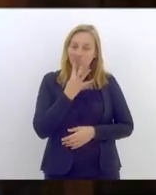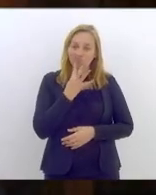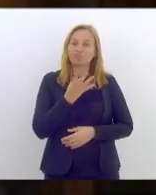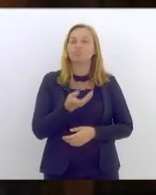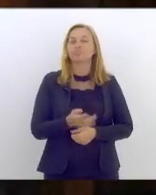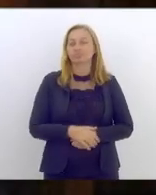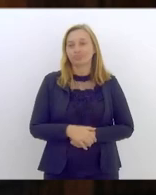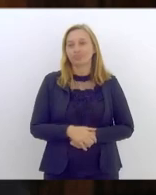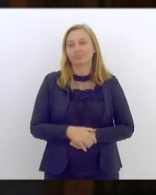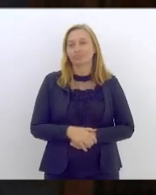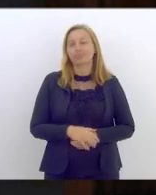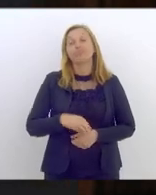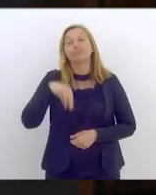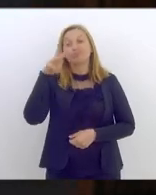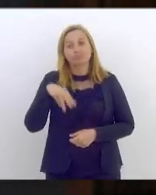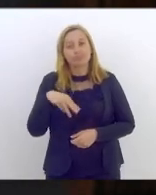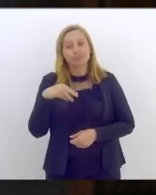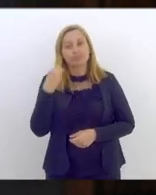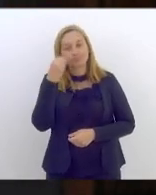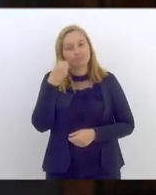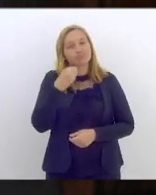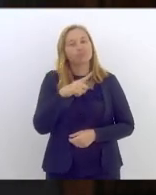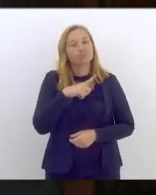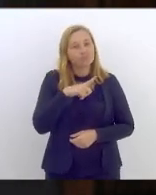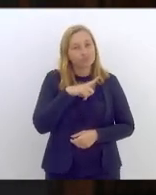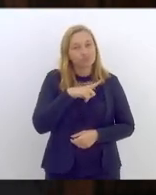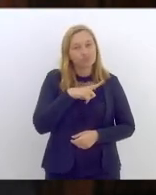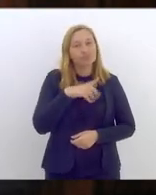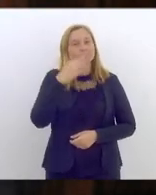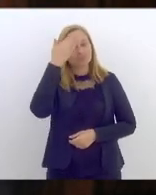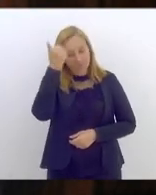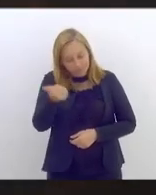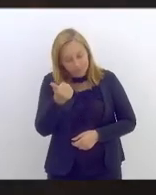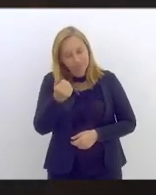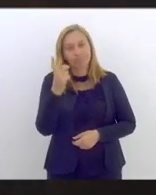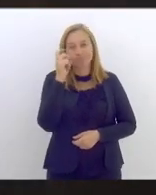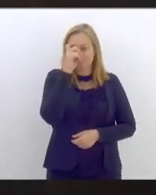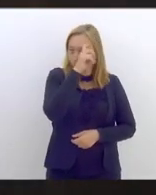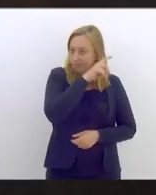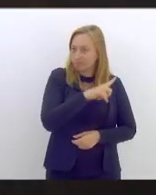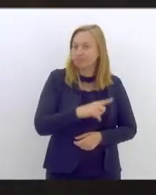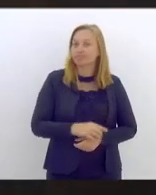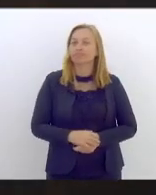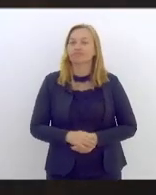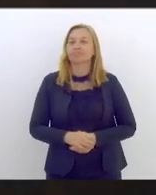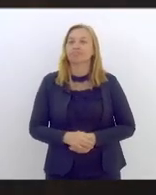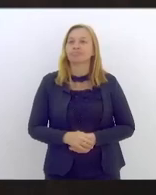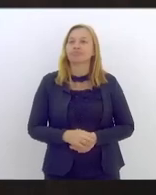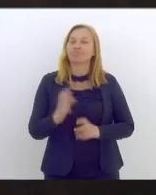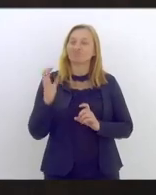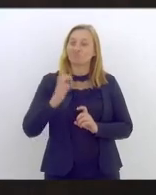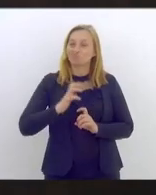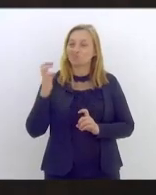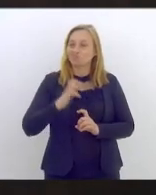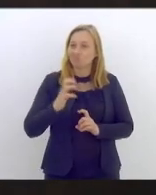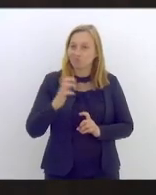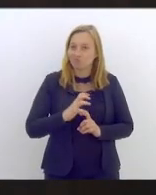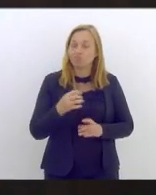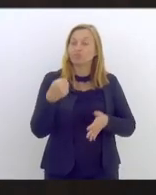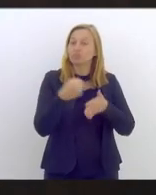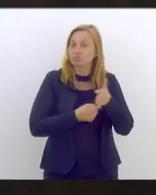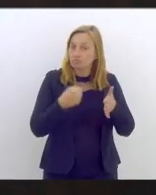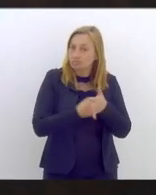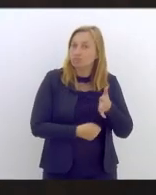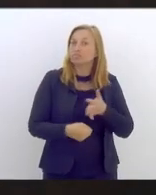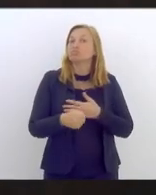só quem já viveu essa trincheira sábias dificuldades as pressões e a luta